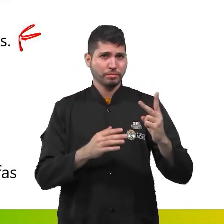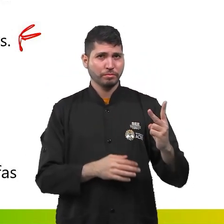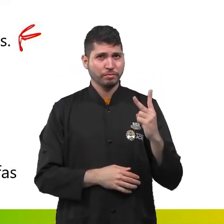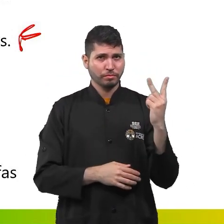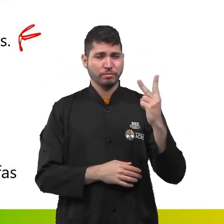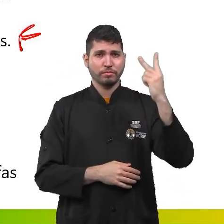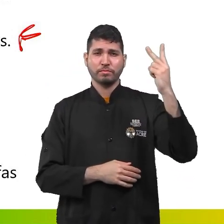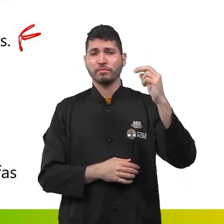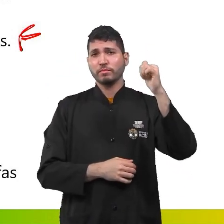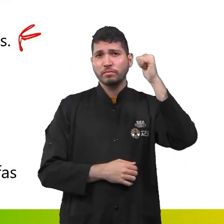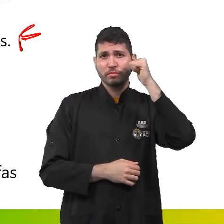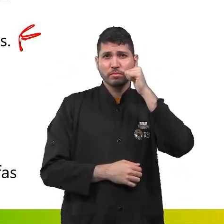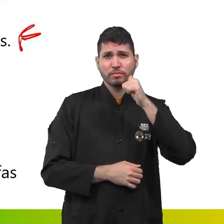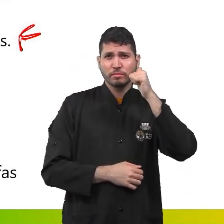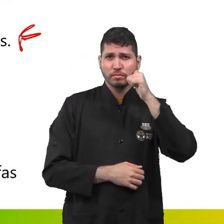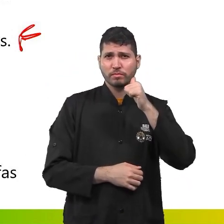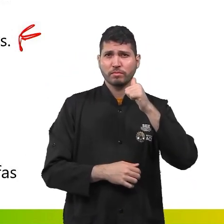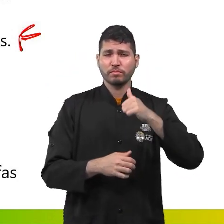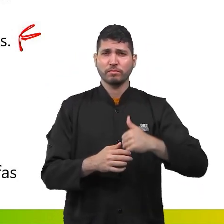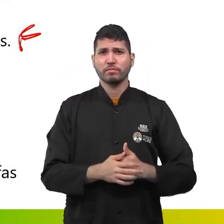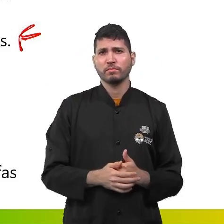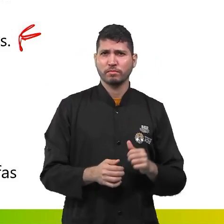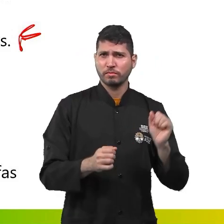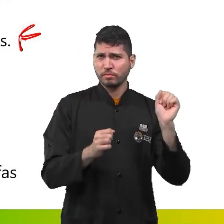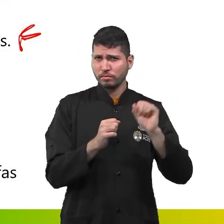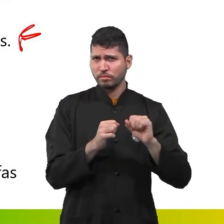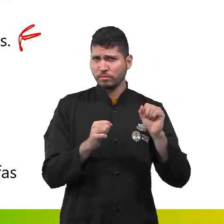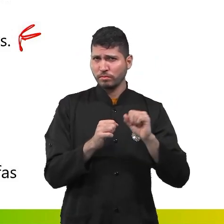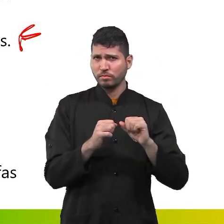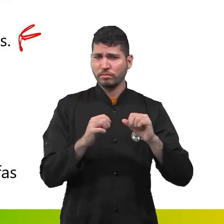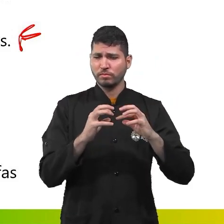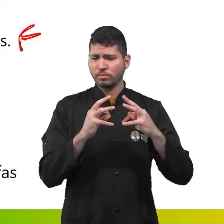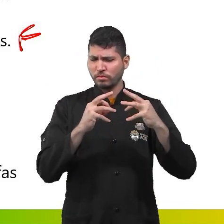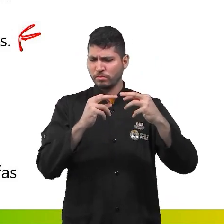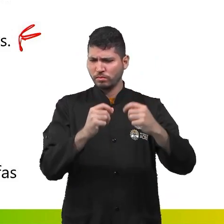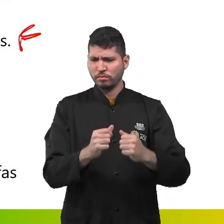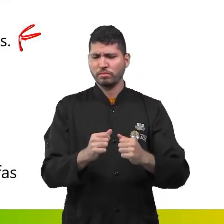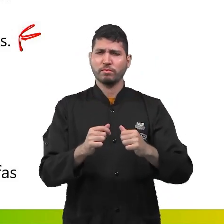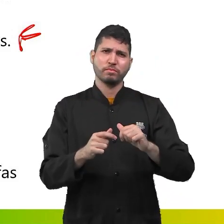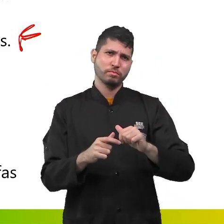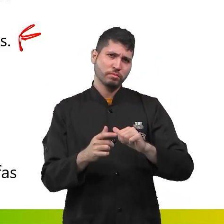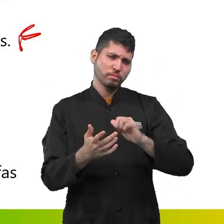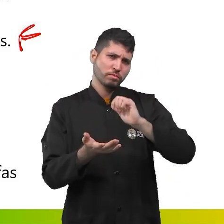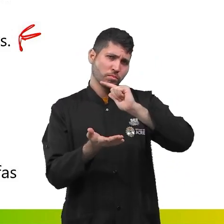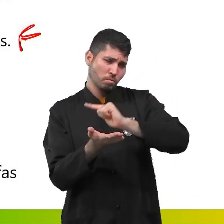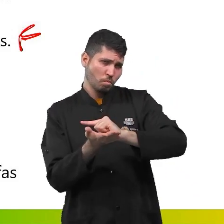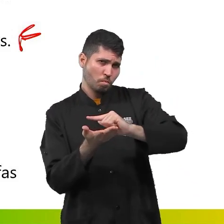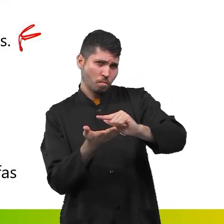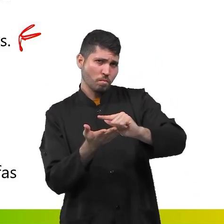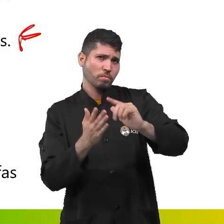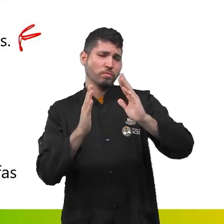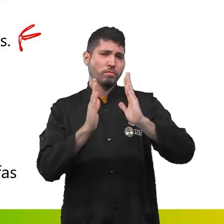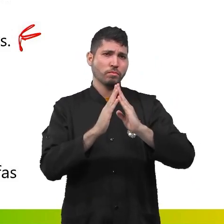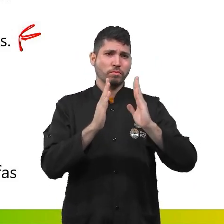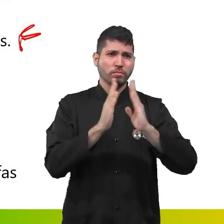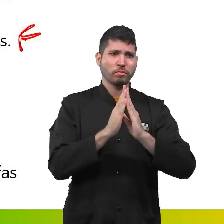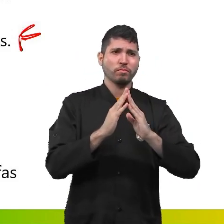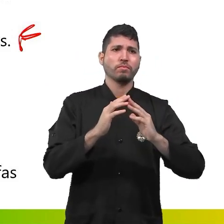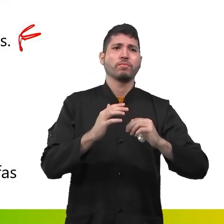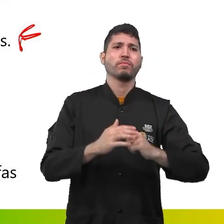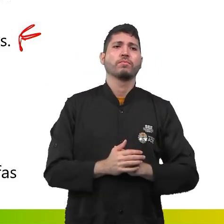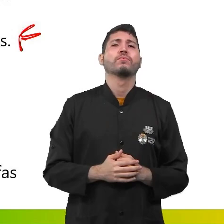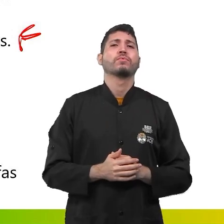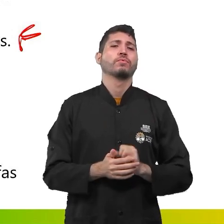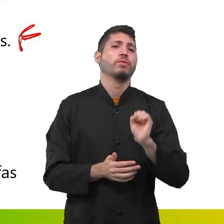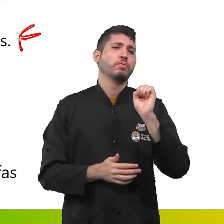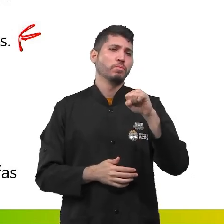valorização das mulheres que realizam todas as tarefas domésticas. Realmente, a Suzanita, ela atribui esse vocábulo mulher àquela mulher